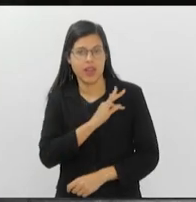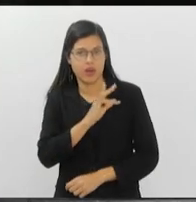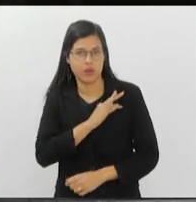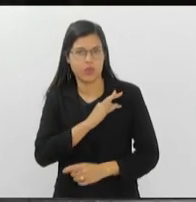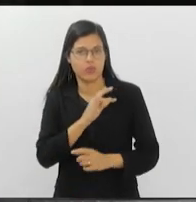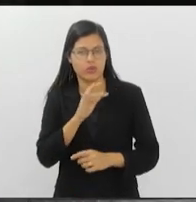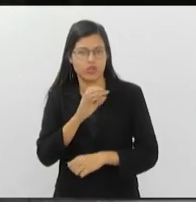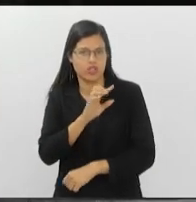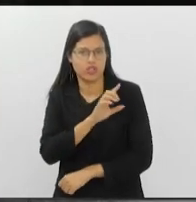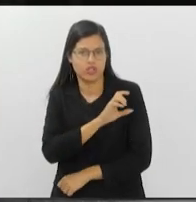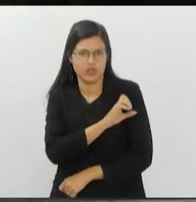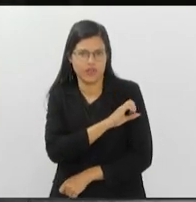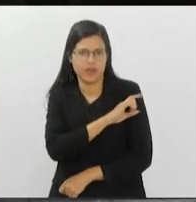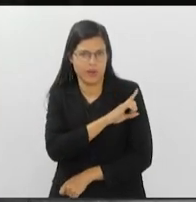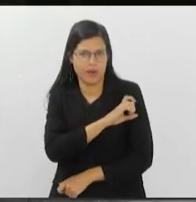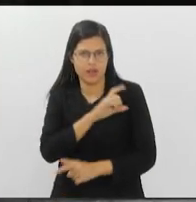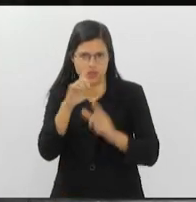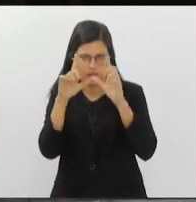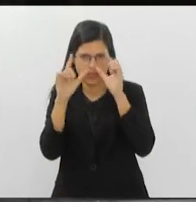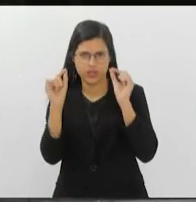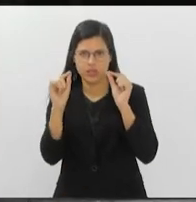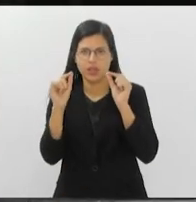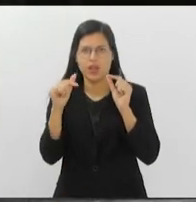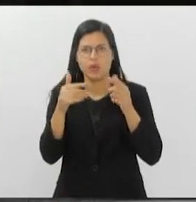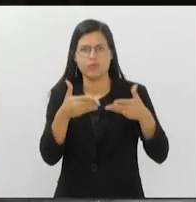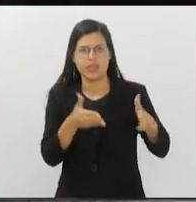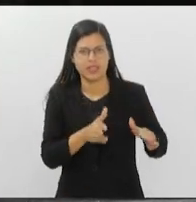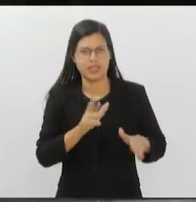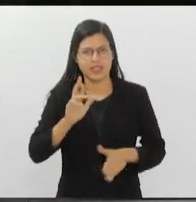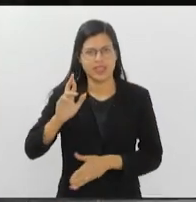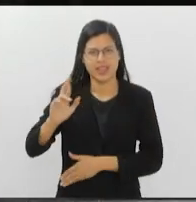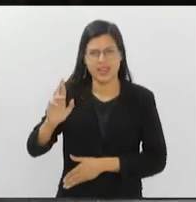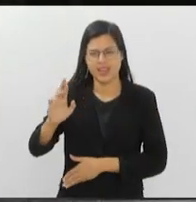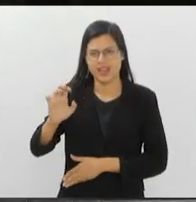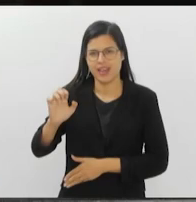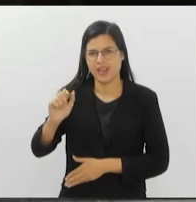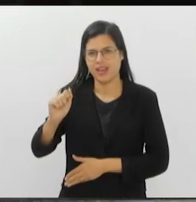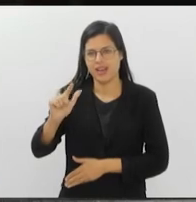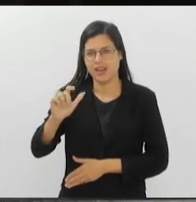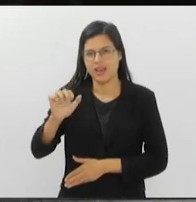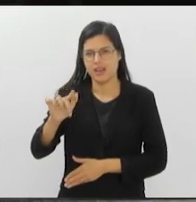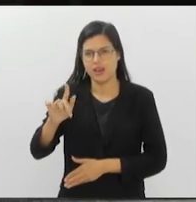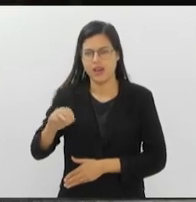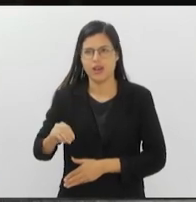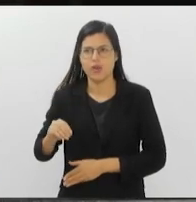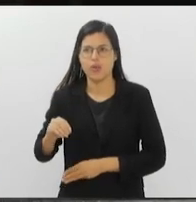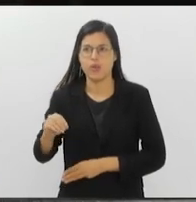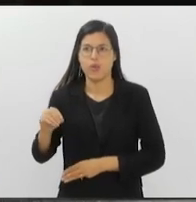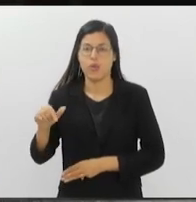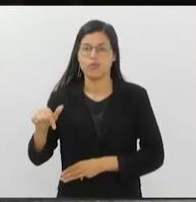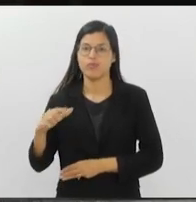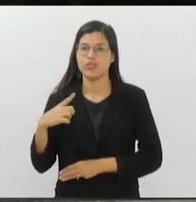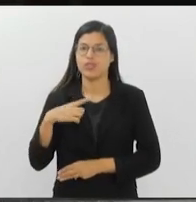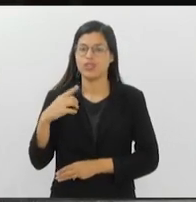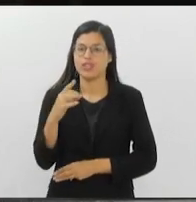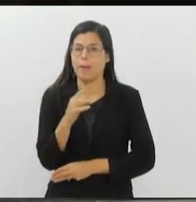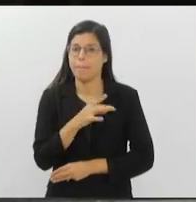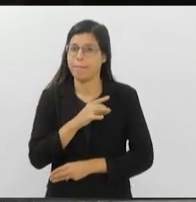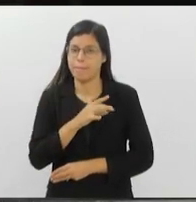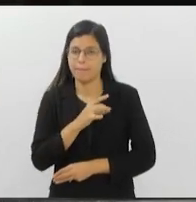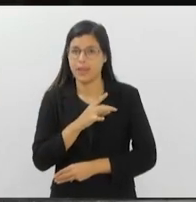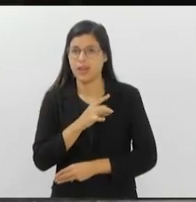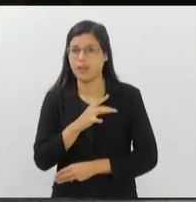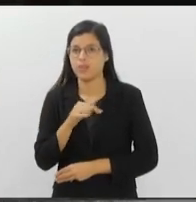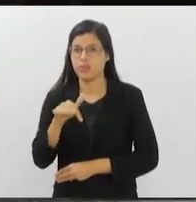em Realengo, criada em Jacarepaguá, sempre convivi com esse imaginário da loucura. E tinha muito medo desse lugar,